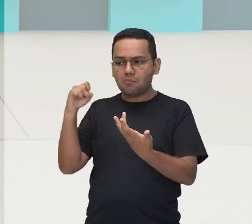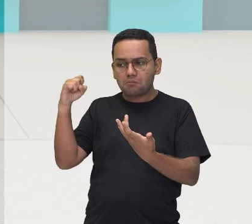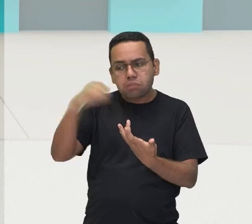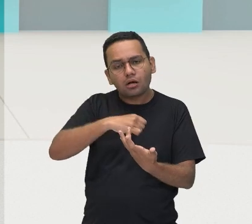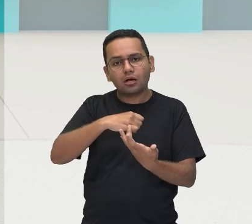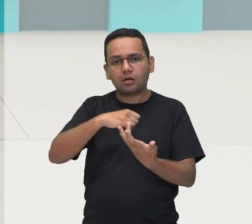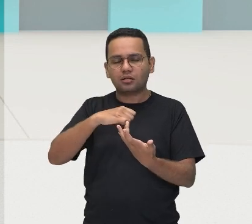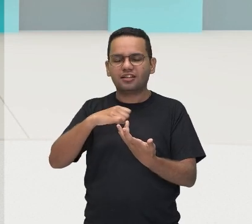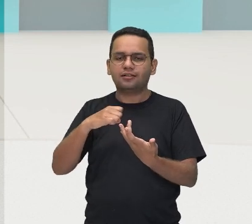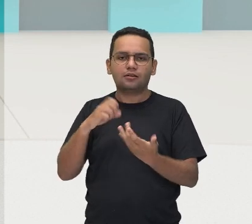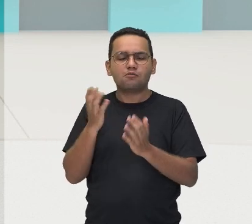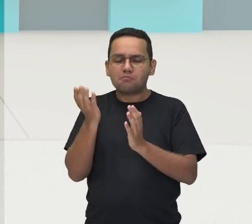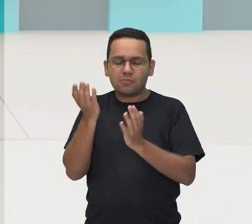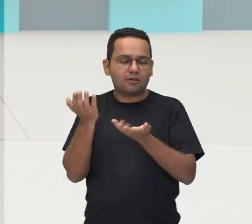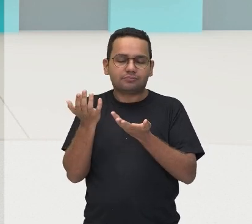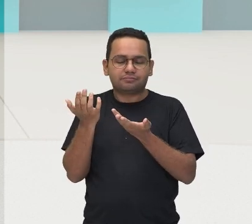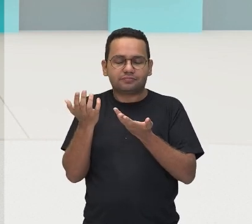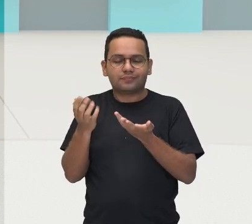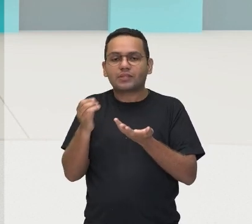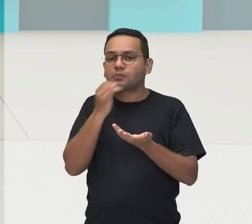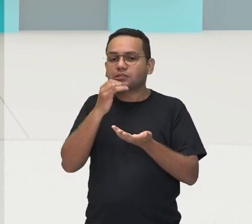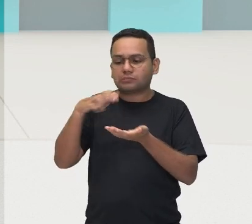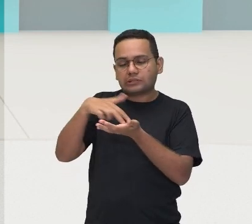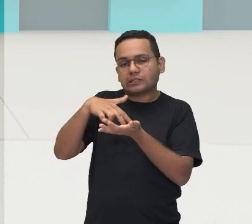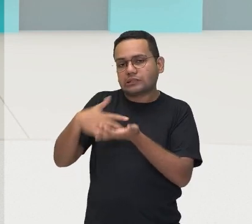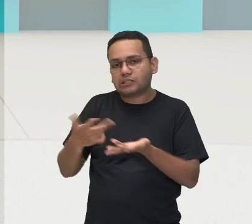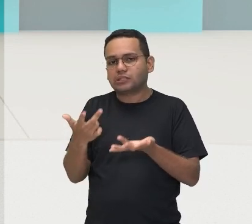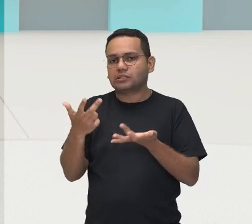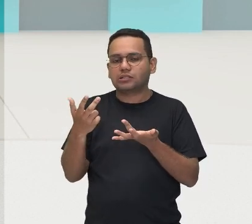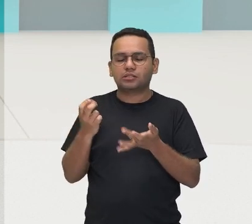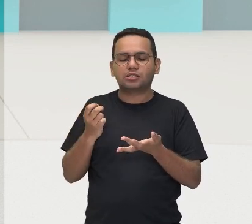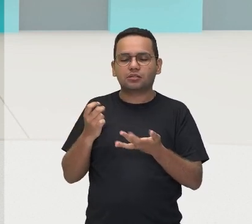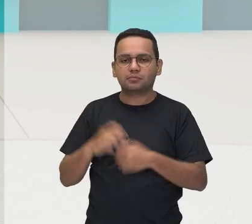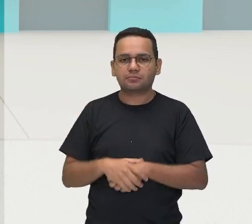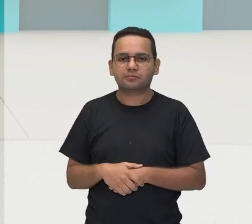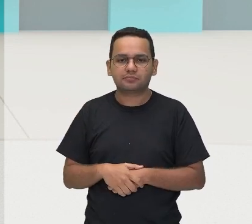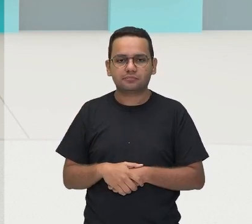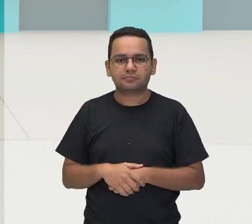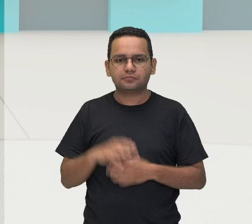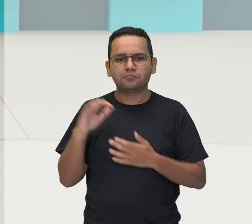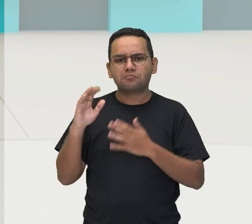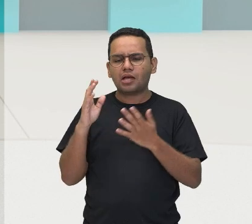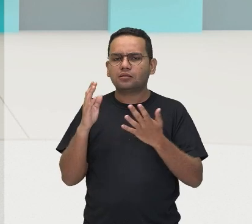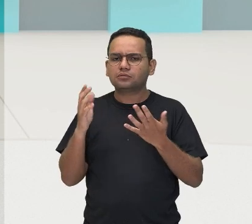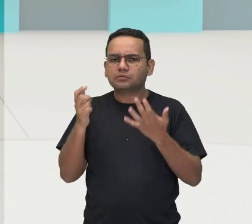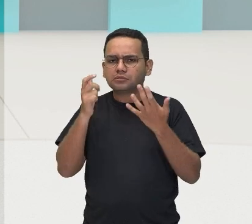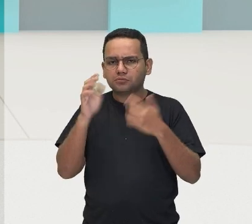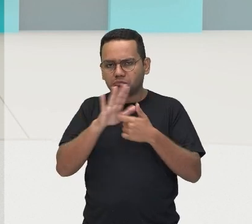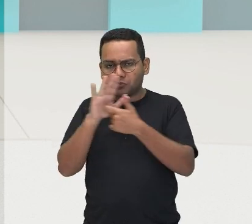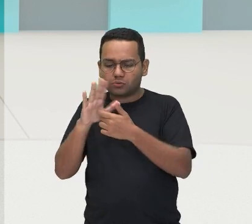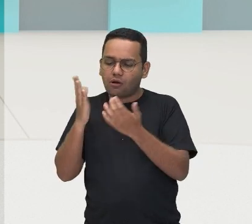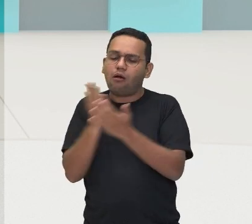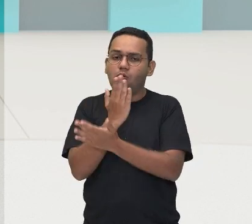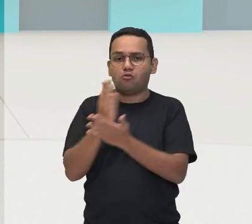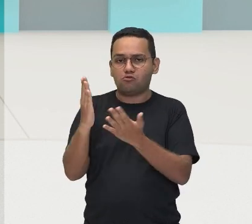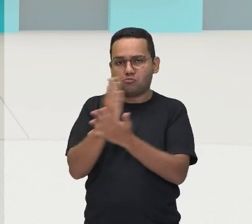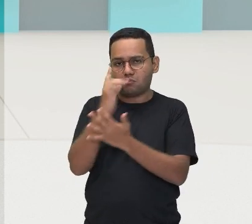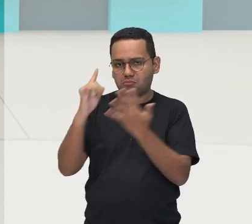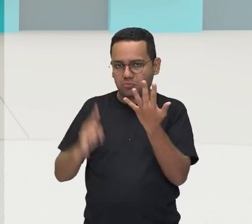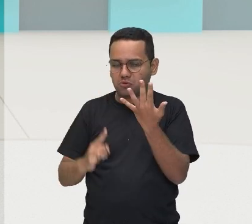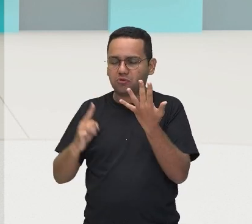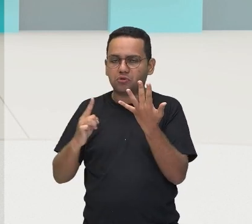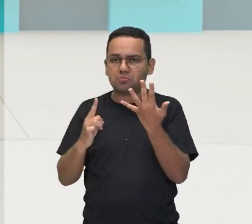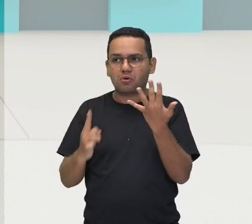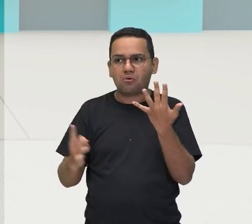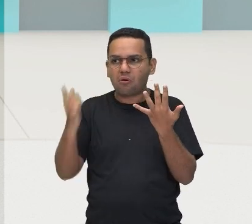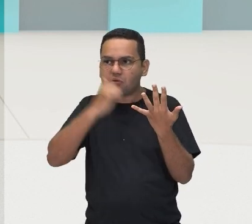também do contexto mundial, né? Eu trouxe apenas algumas por questão de tempo, né? A gente não pode falar sobre todas, mas espero que vocês tenham